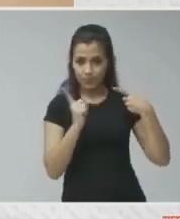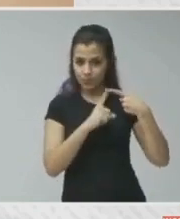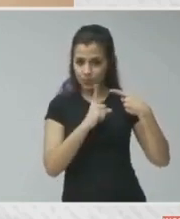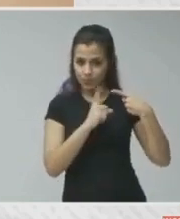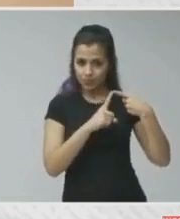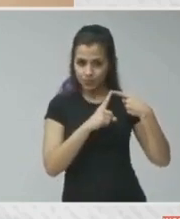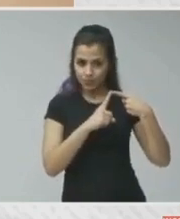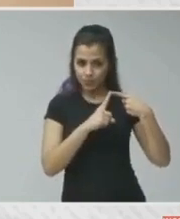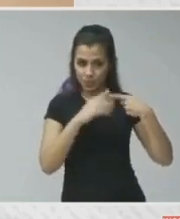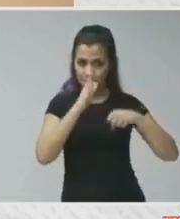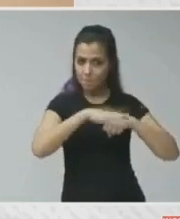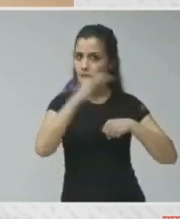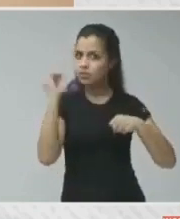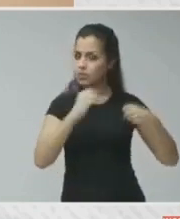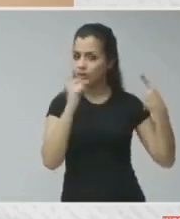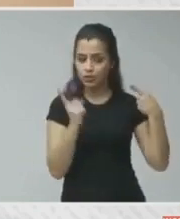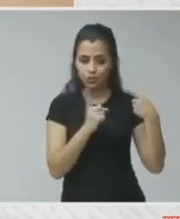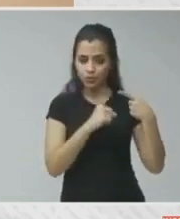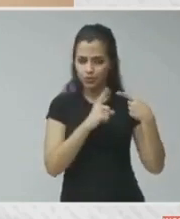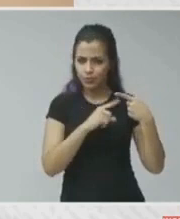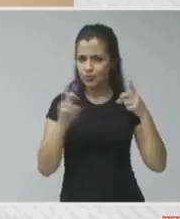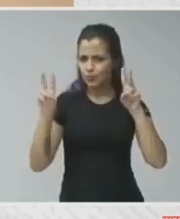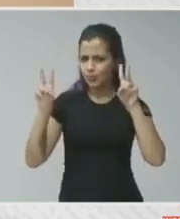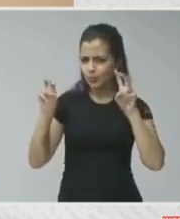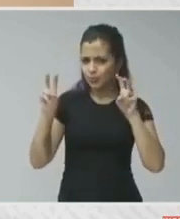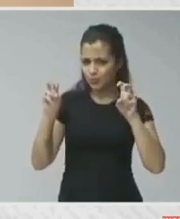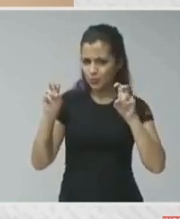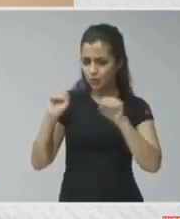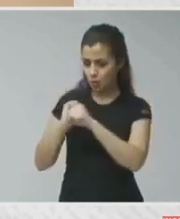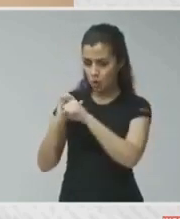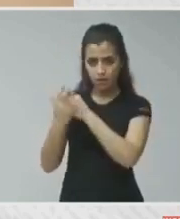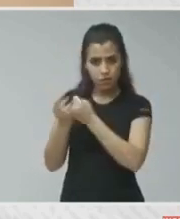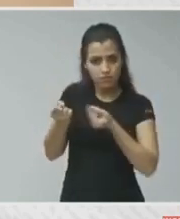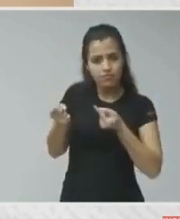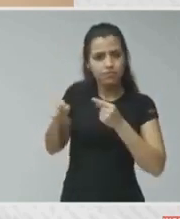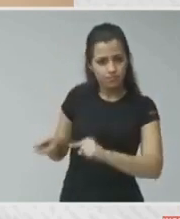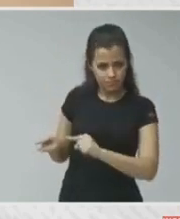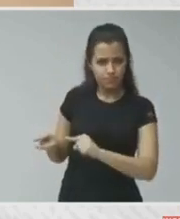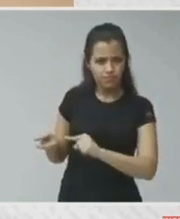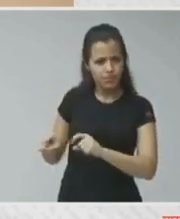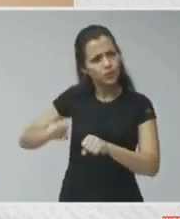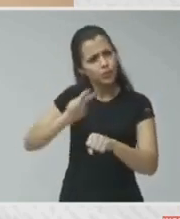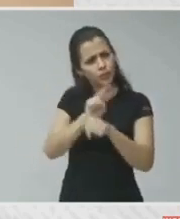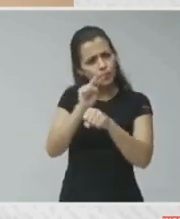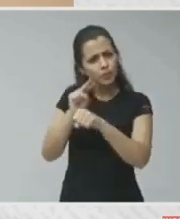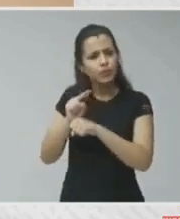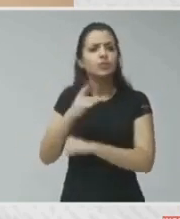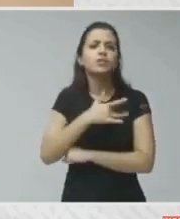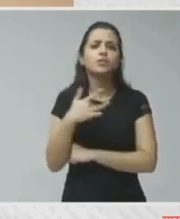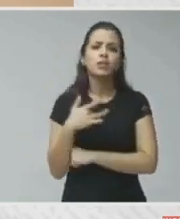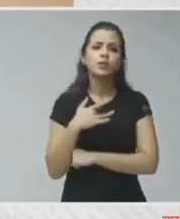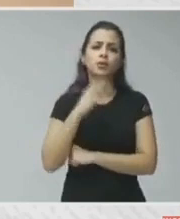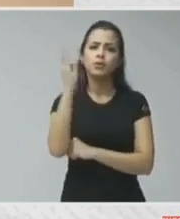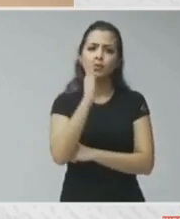deles, o mais importante, a temática do combate ao coronavírus. Preservar a saúde dos